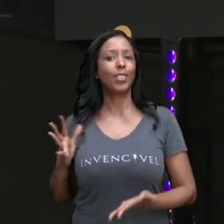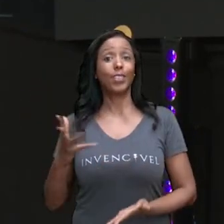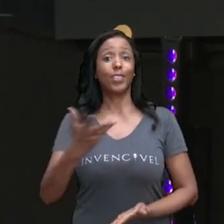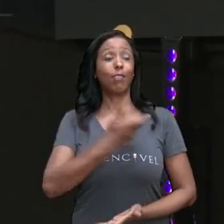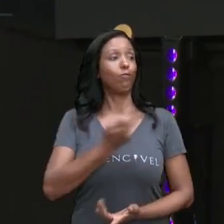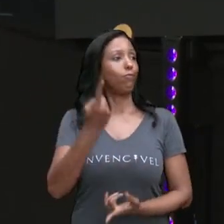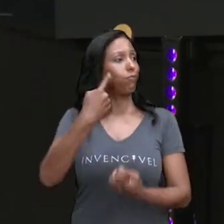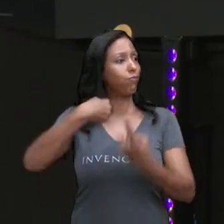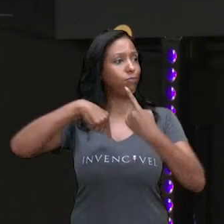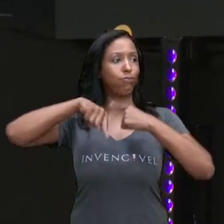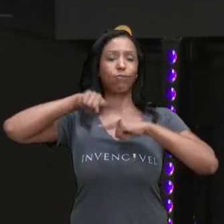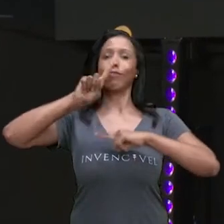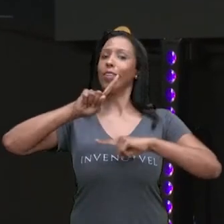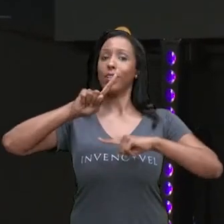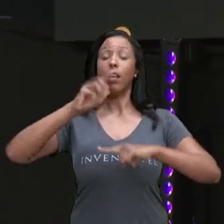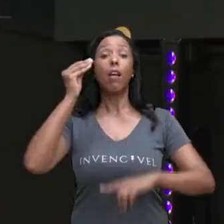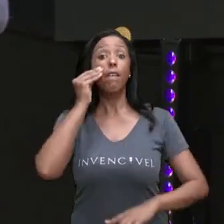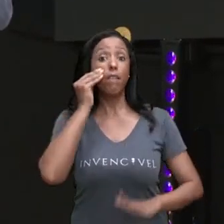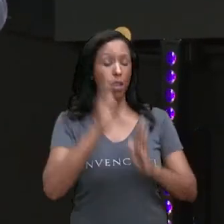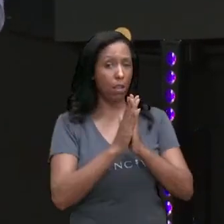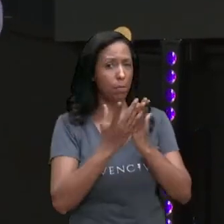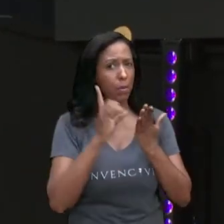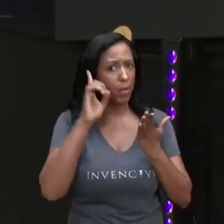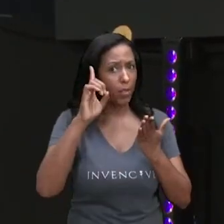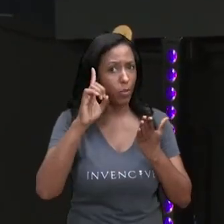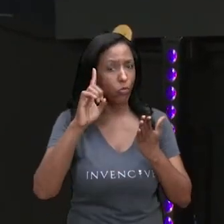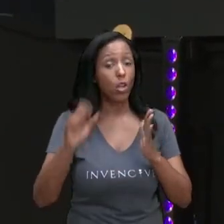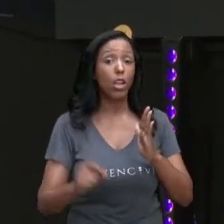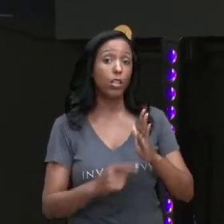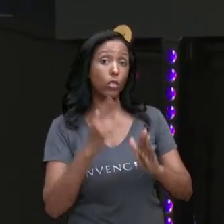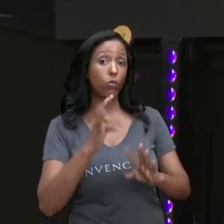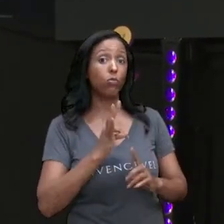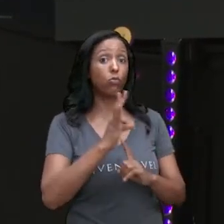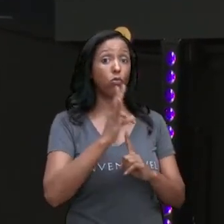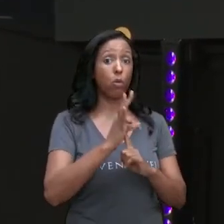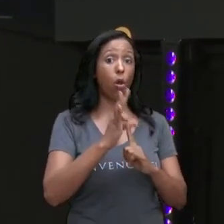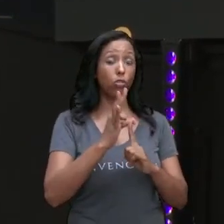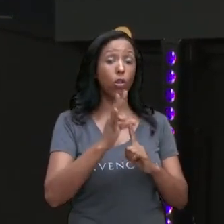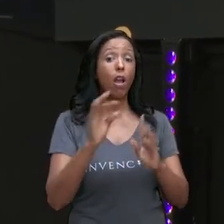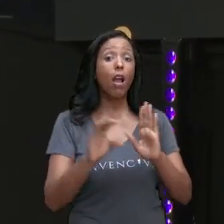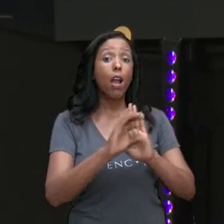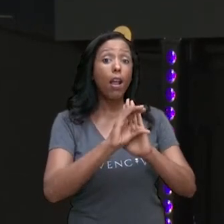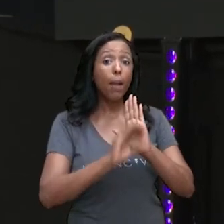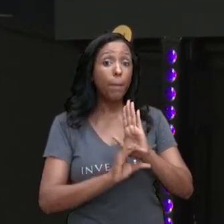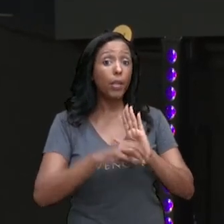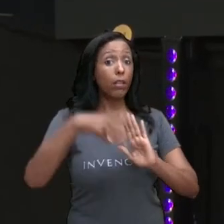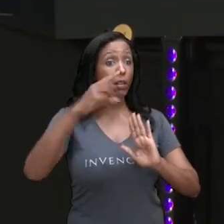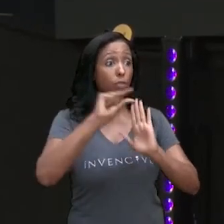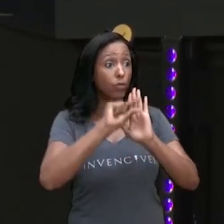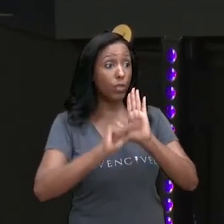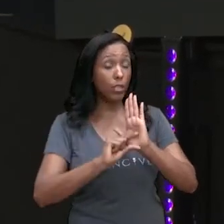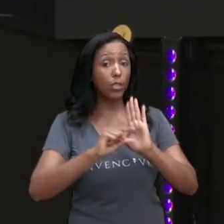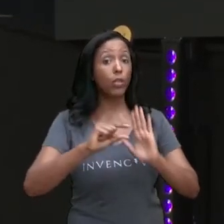Olha o que diz 2 Timóteo 3,15. O apóstolo Paulo diz assim: porque desde criança